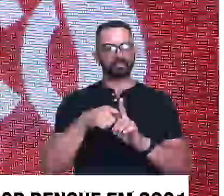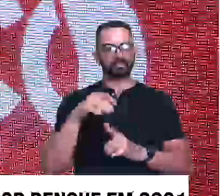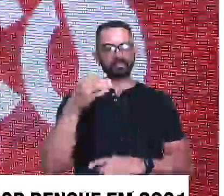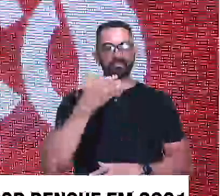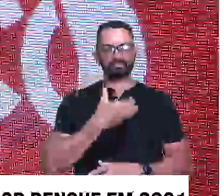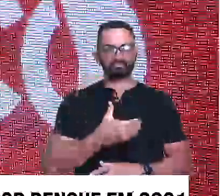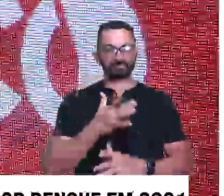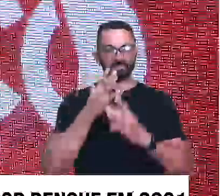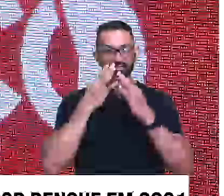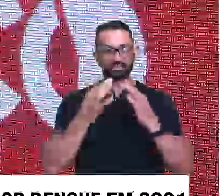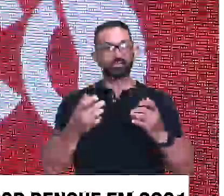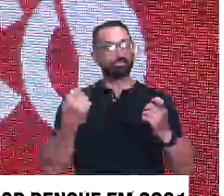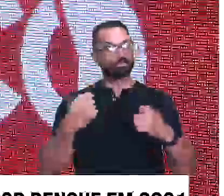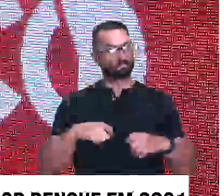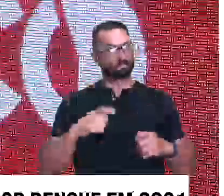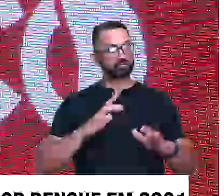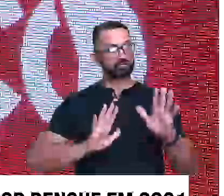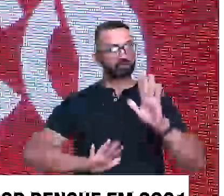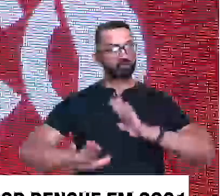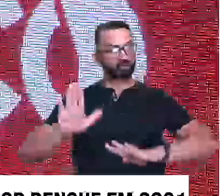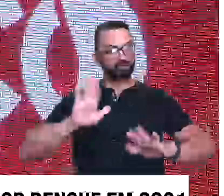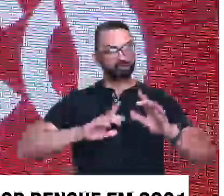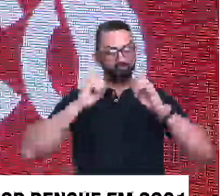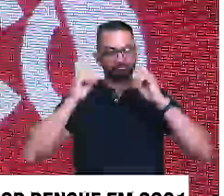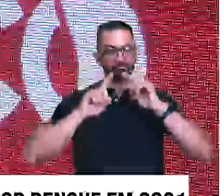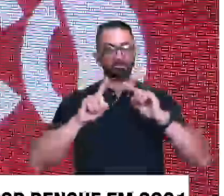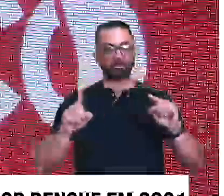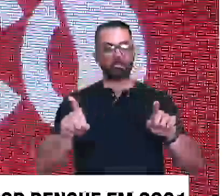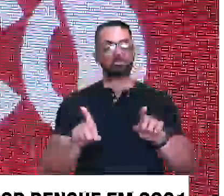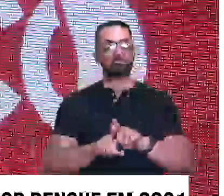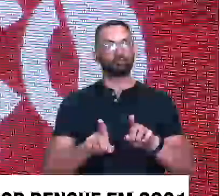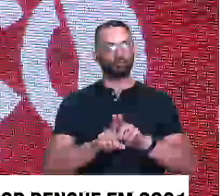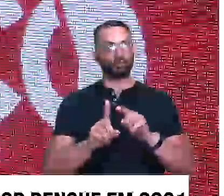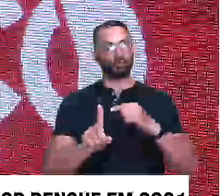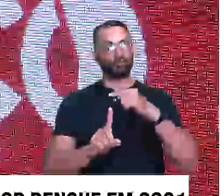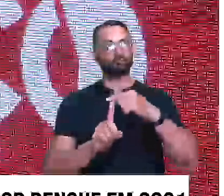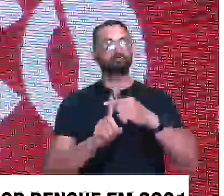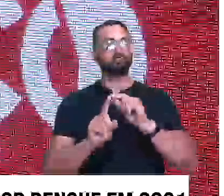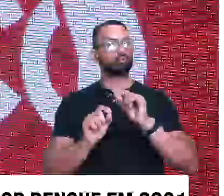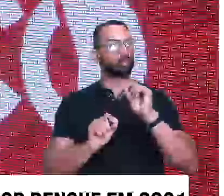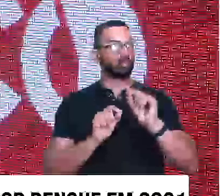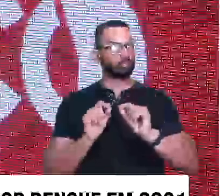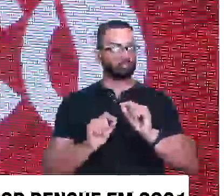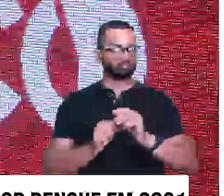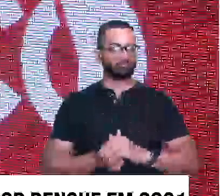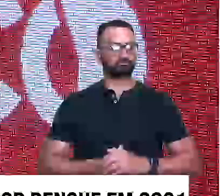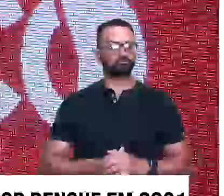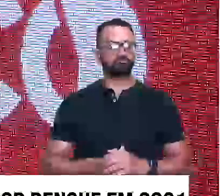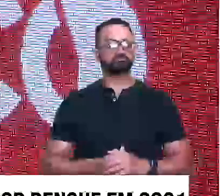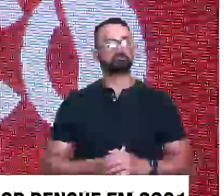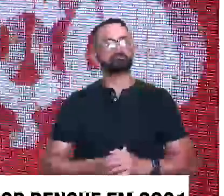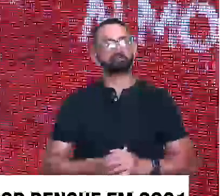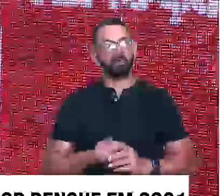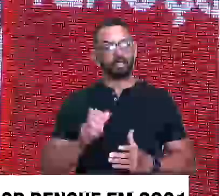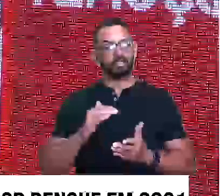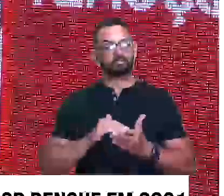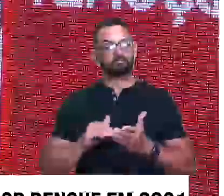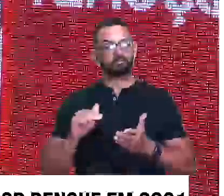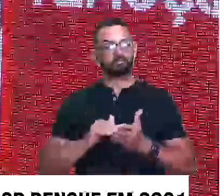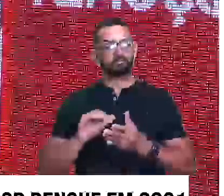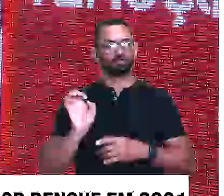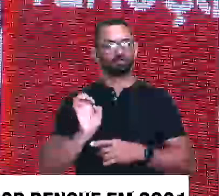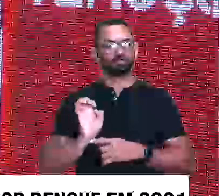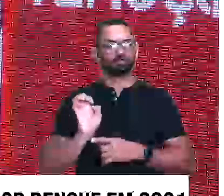inicia o mês de dezembro com um alerta de que é preciso ter a preocupação Mas também como um dado Positivo né Valéria um dado que é